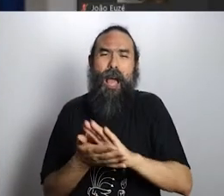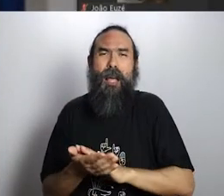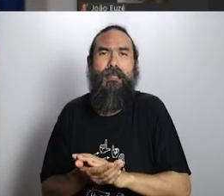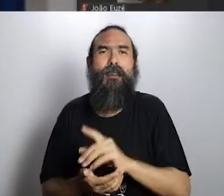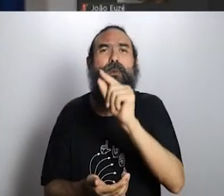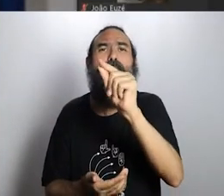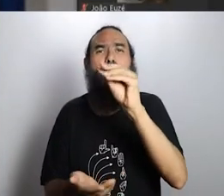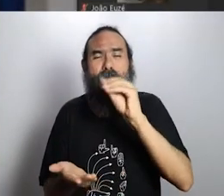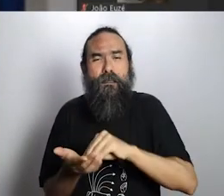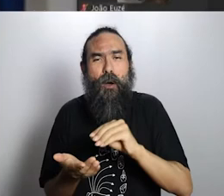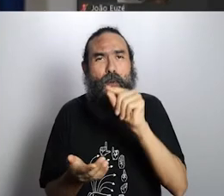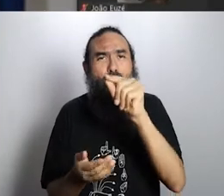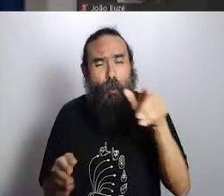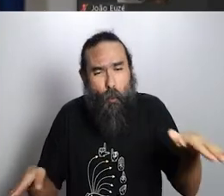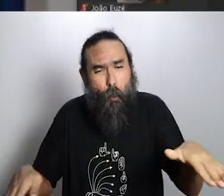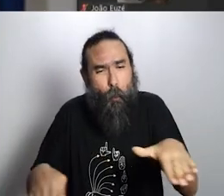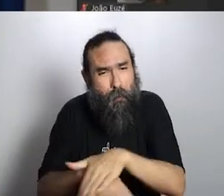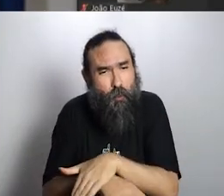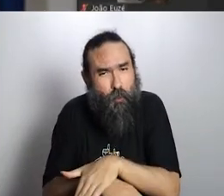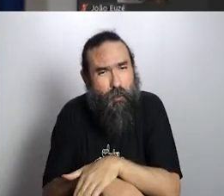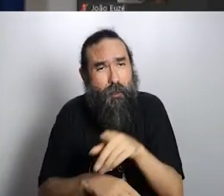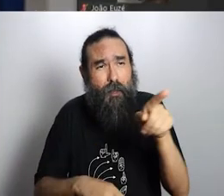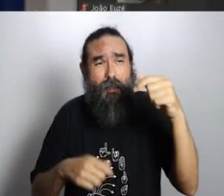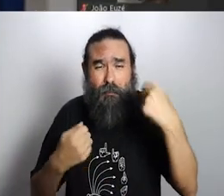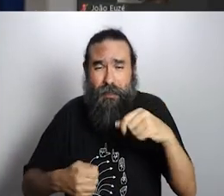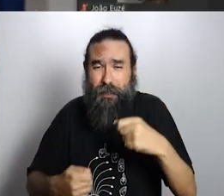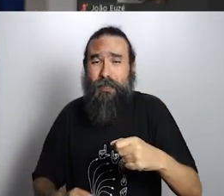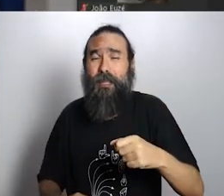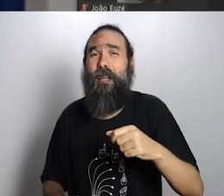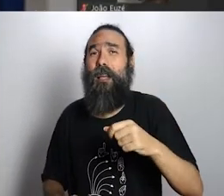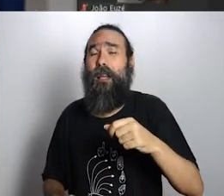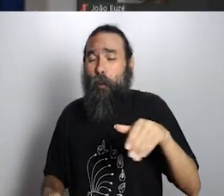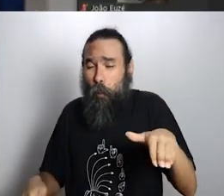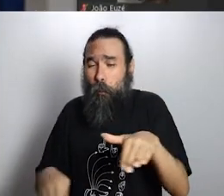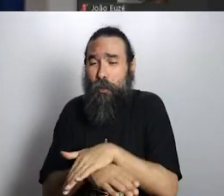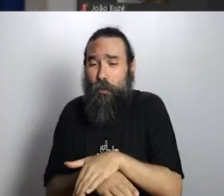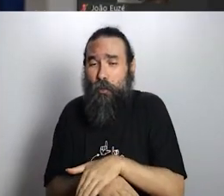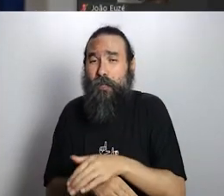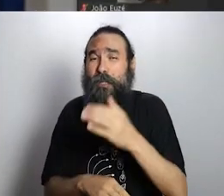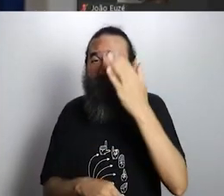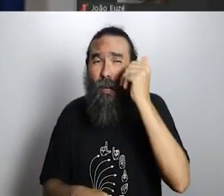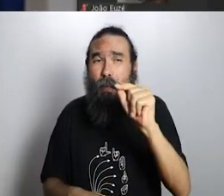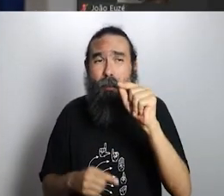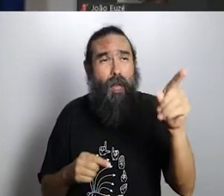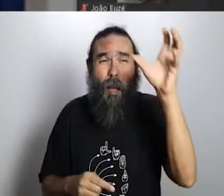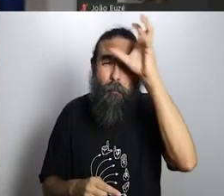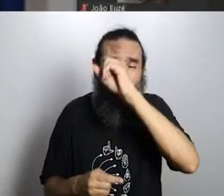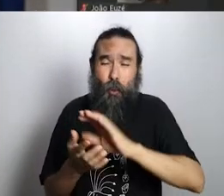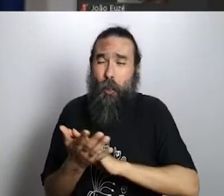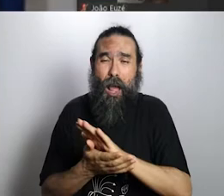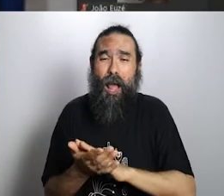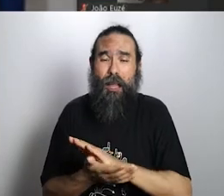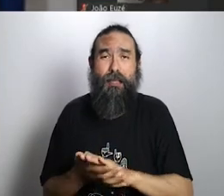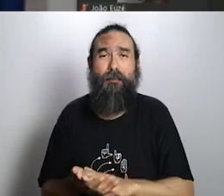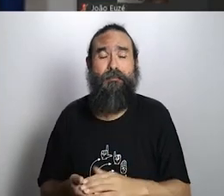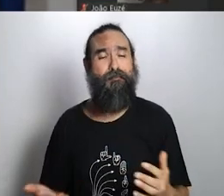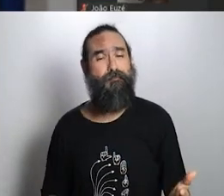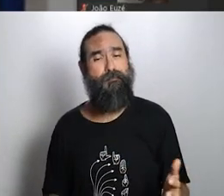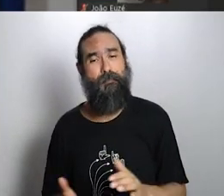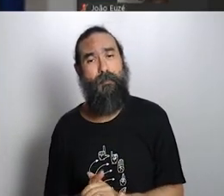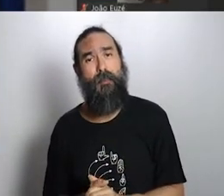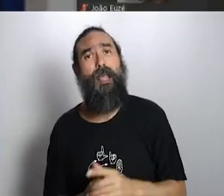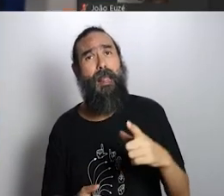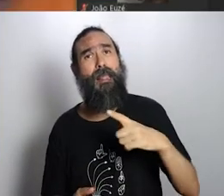dessa humildade de entender que você não entendeu nada. Meu pai dizia o seguinte, meu filho, eu dizia, pai, como é que tem tanta